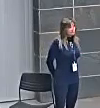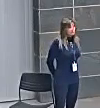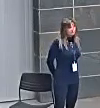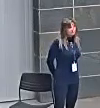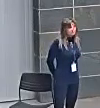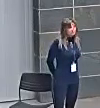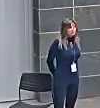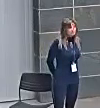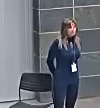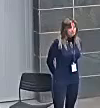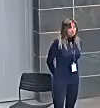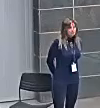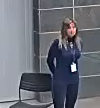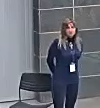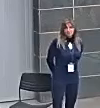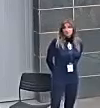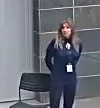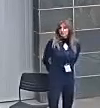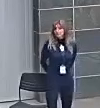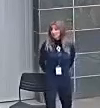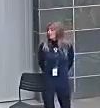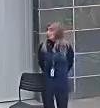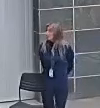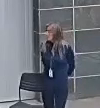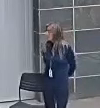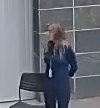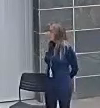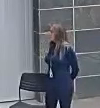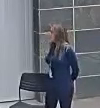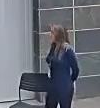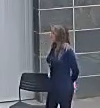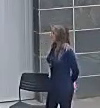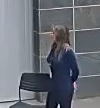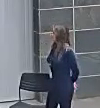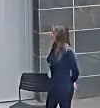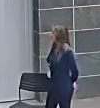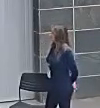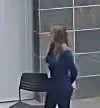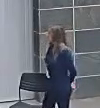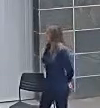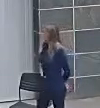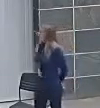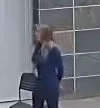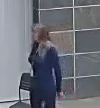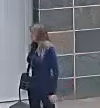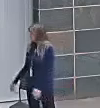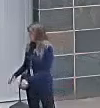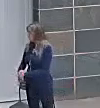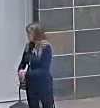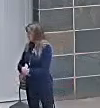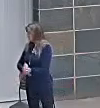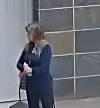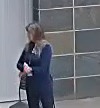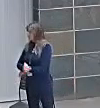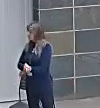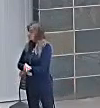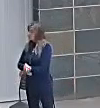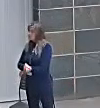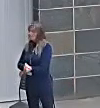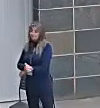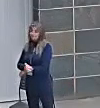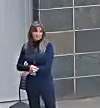as mais atingidas e de fato aqui e são dados oficiais o IBGE coloca